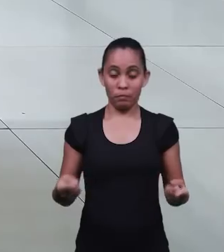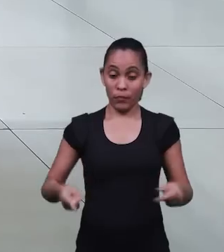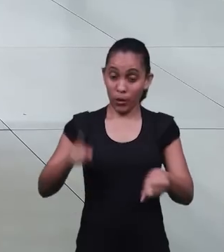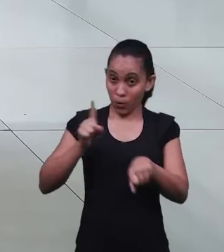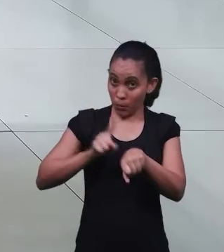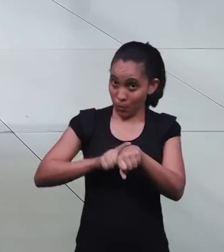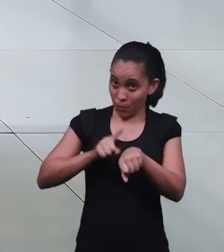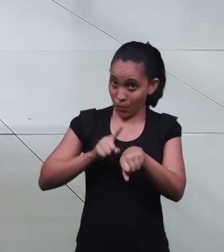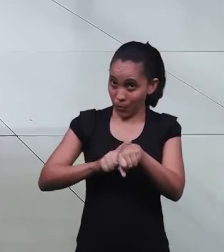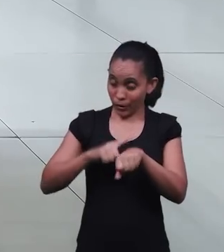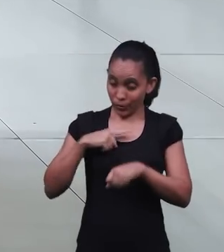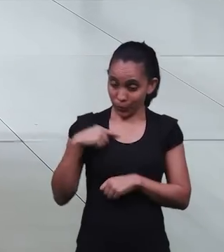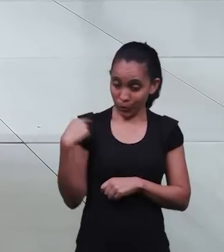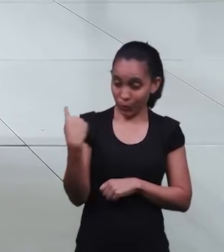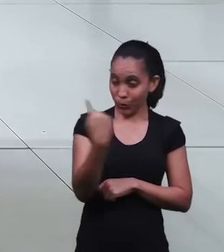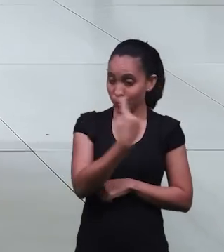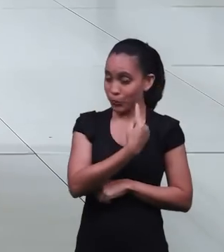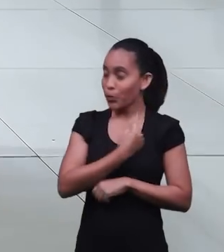Quando